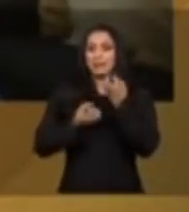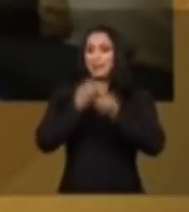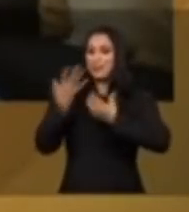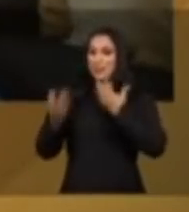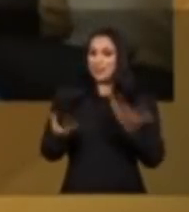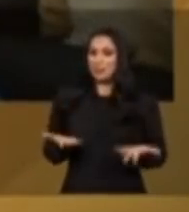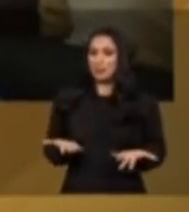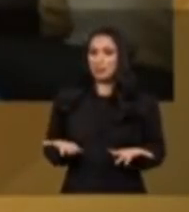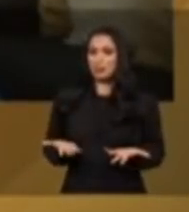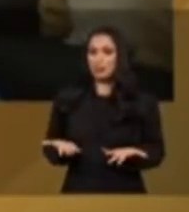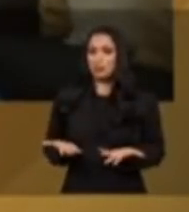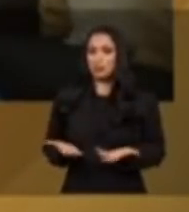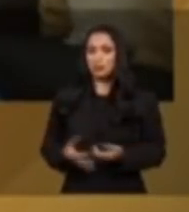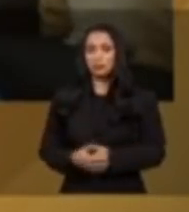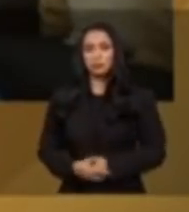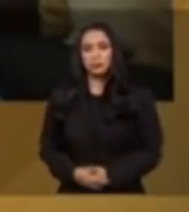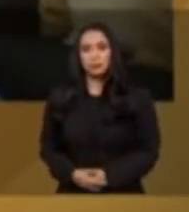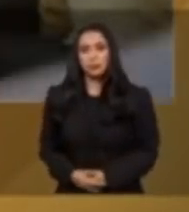de expressão?